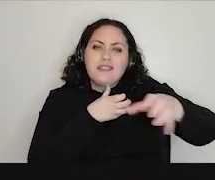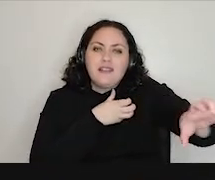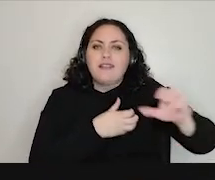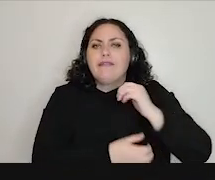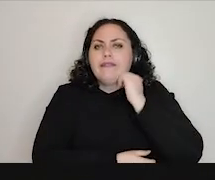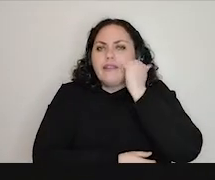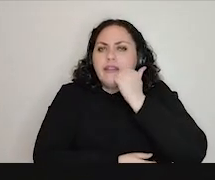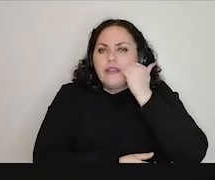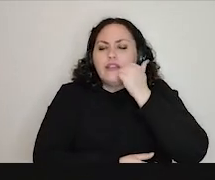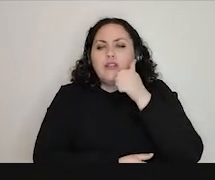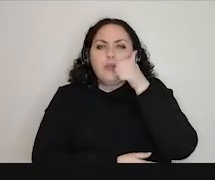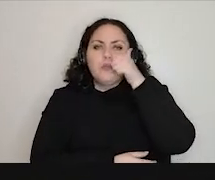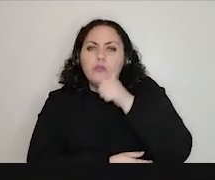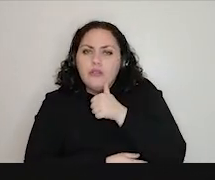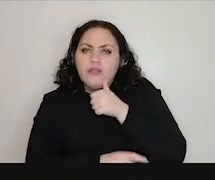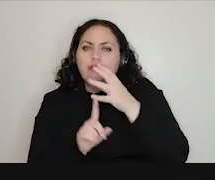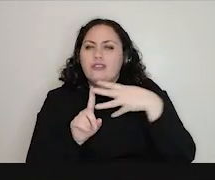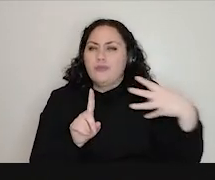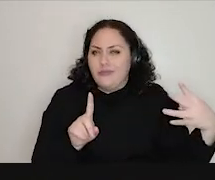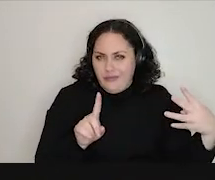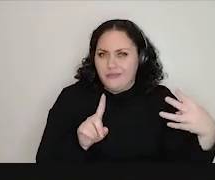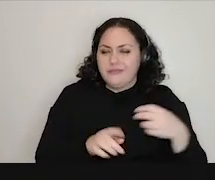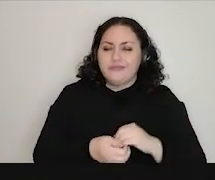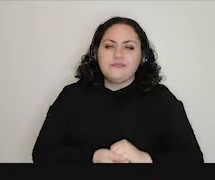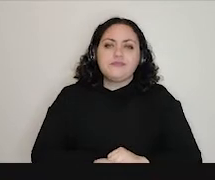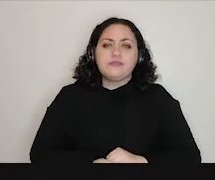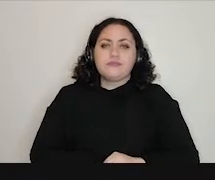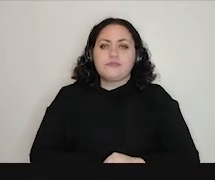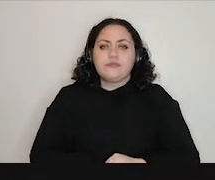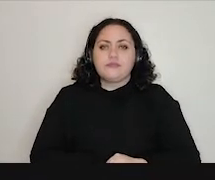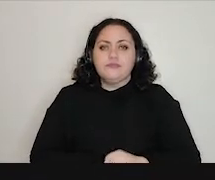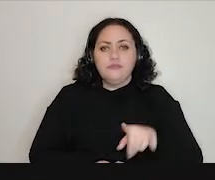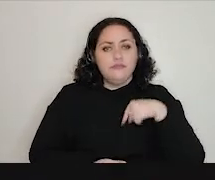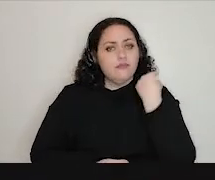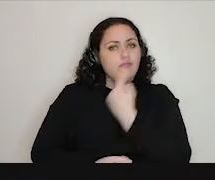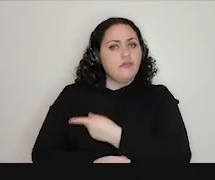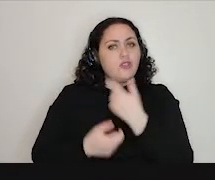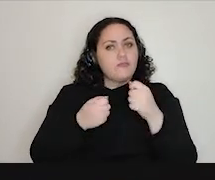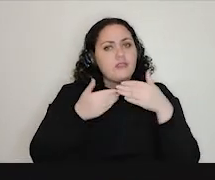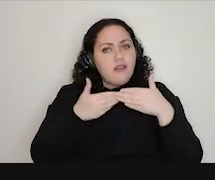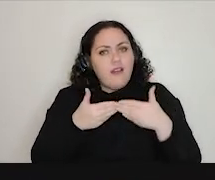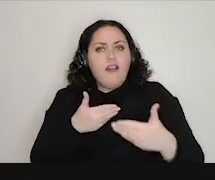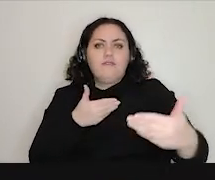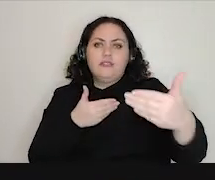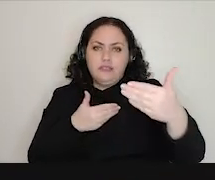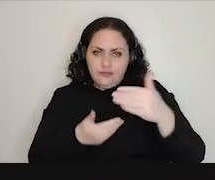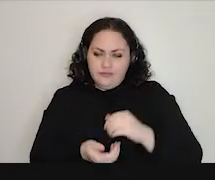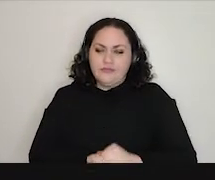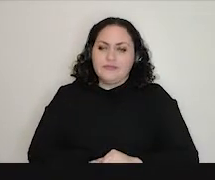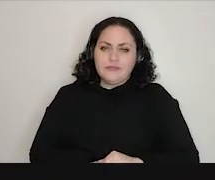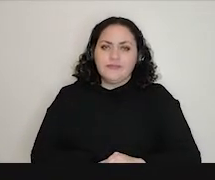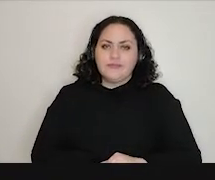Negros, mulheres, LGBTQIA+. Então, a gente tem que avançar nesse sentido.